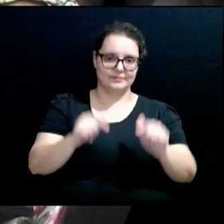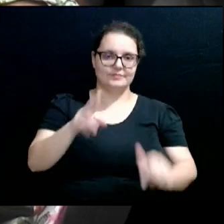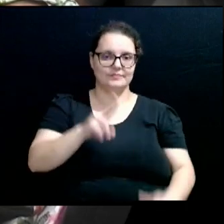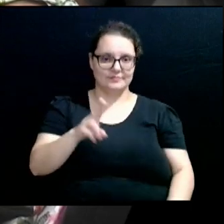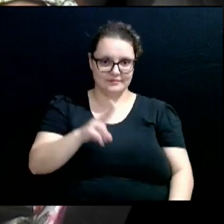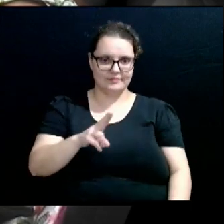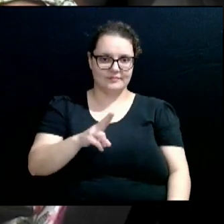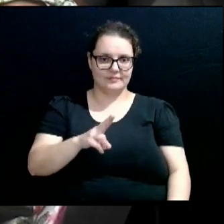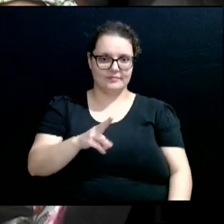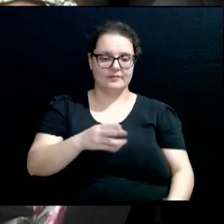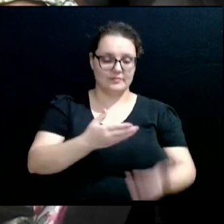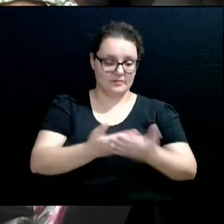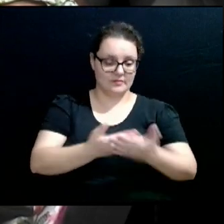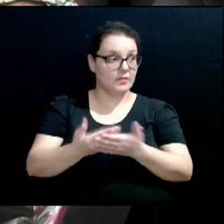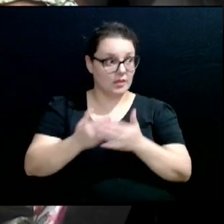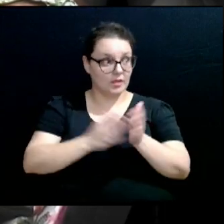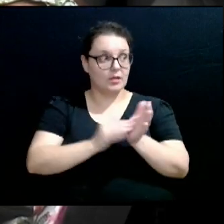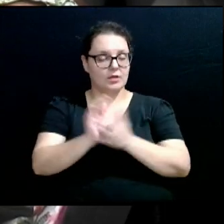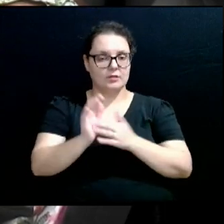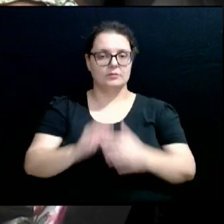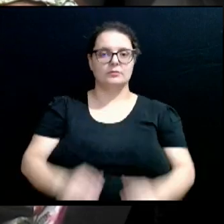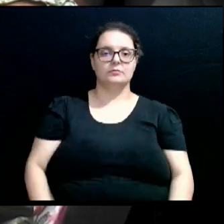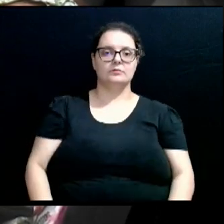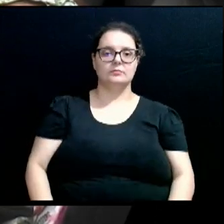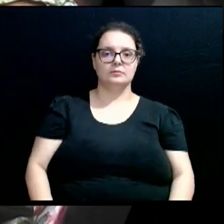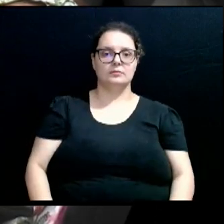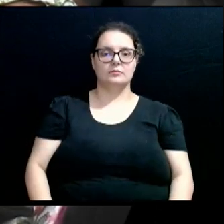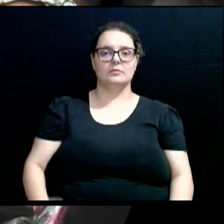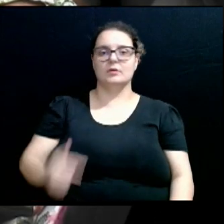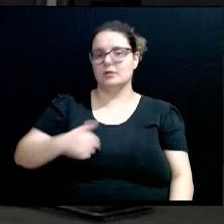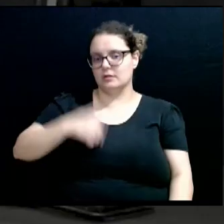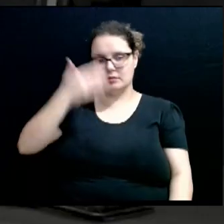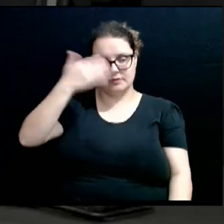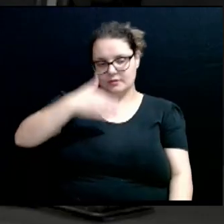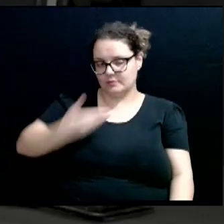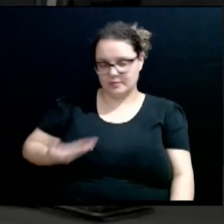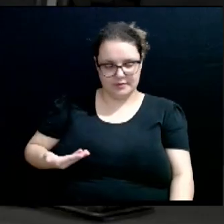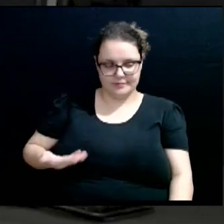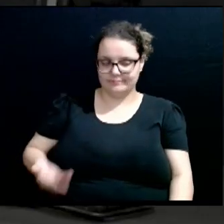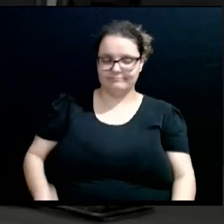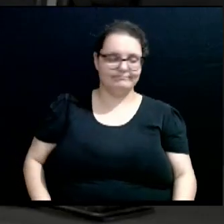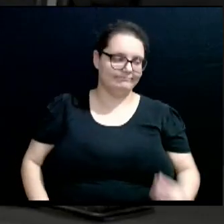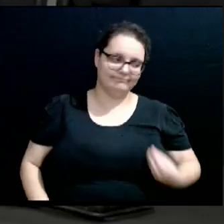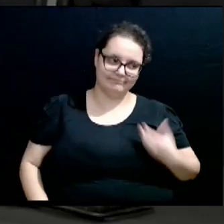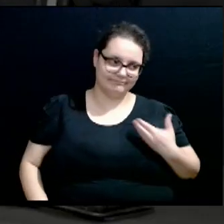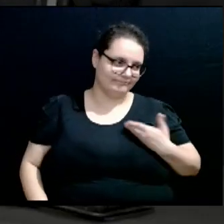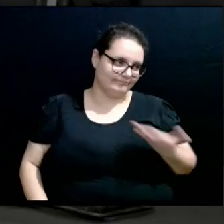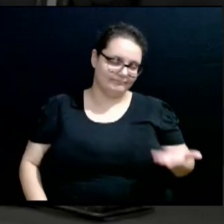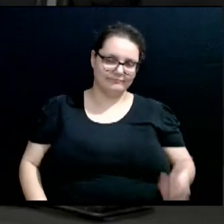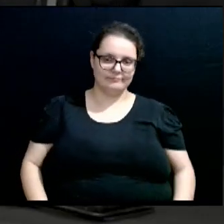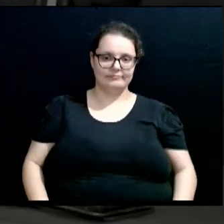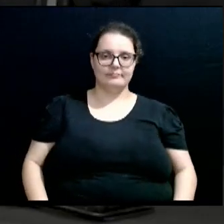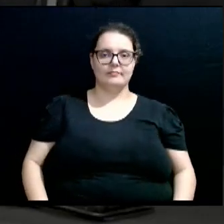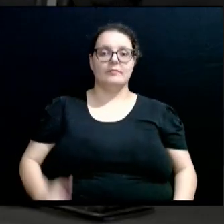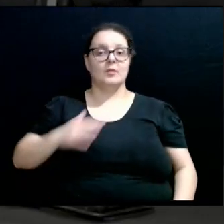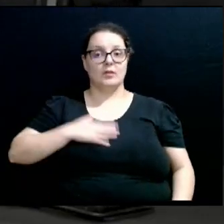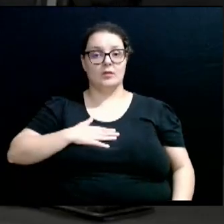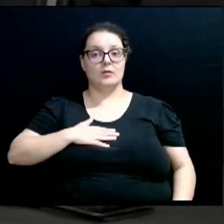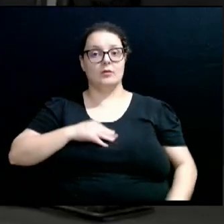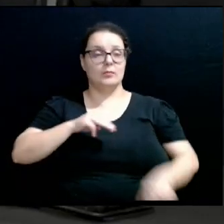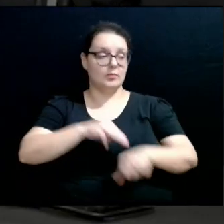de concurso e tudo mais, eu sou prova viva disso, né? Ao longo do meu mestrado e doutorado que